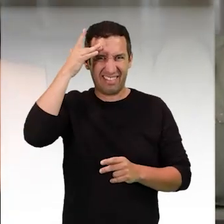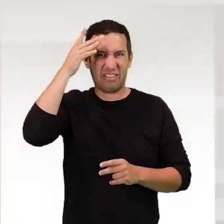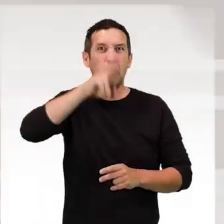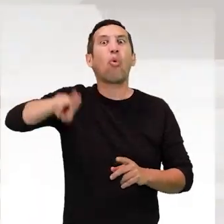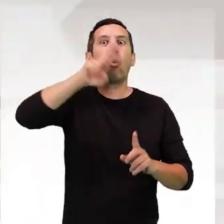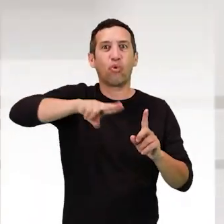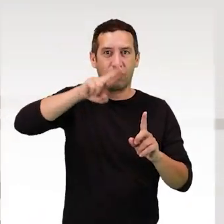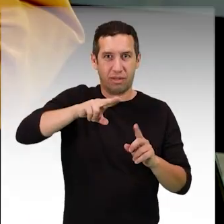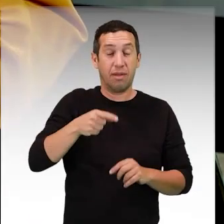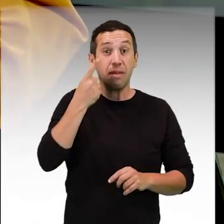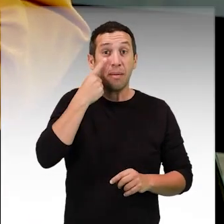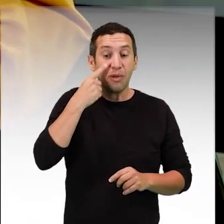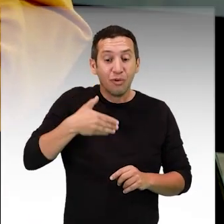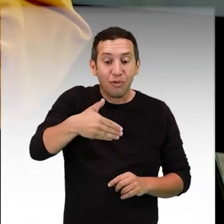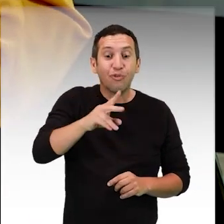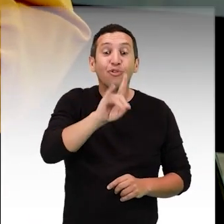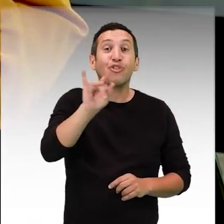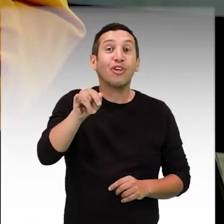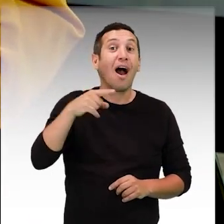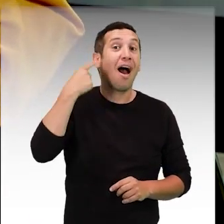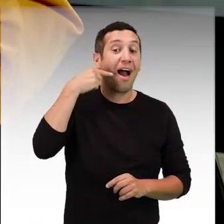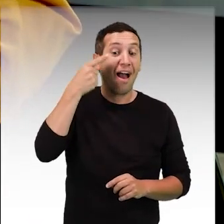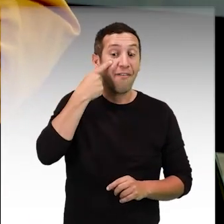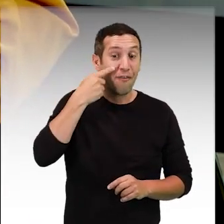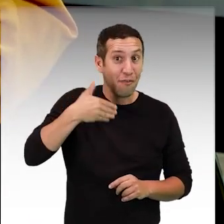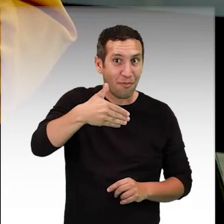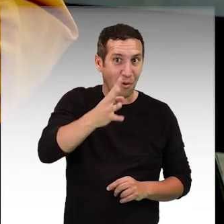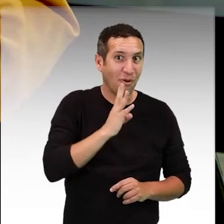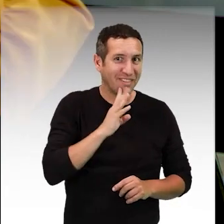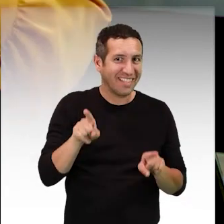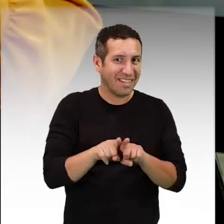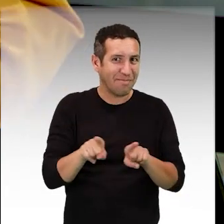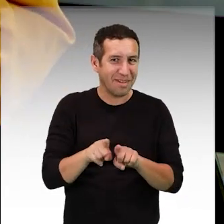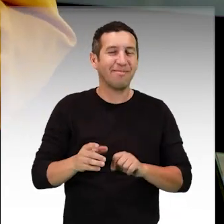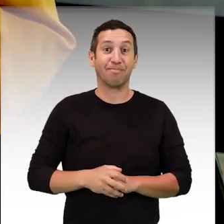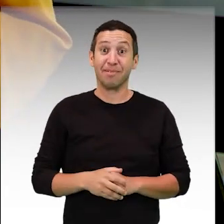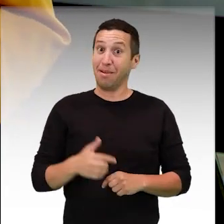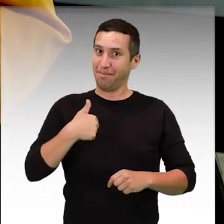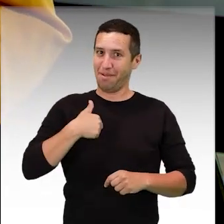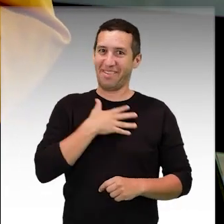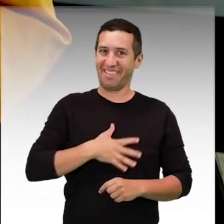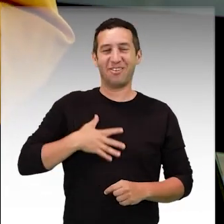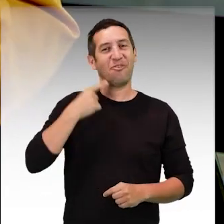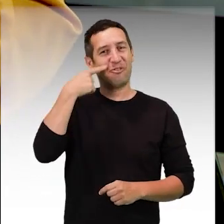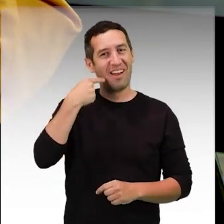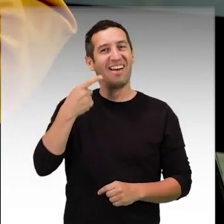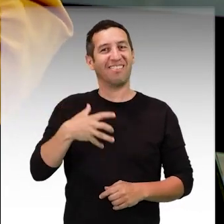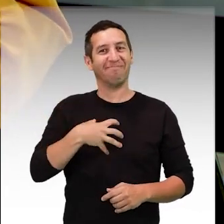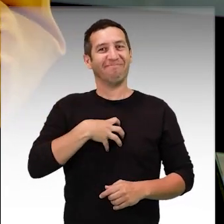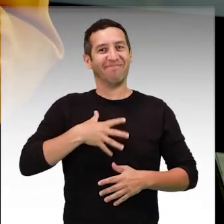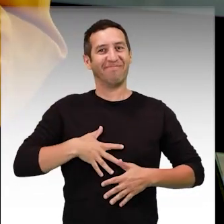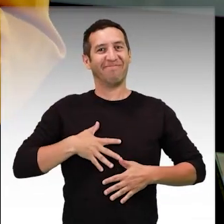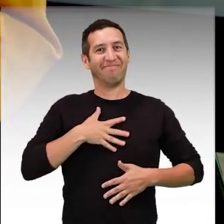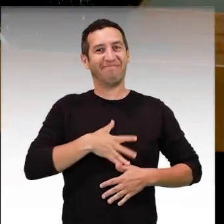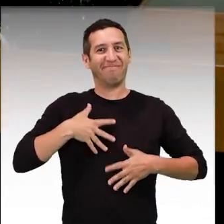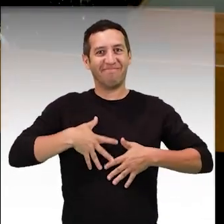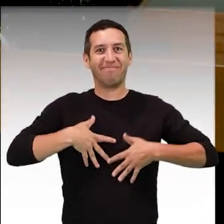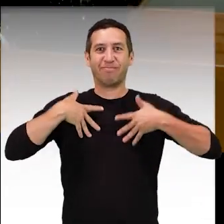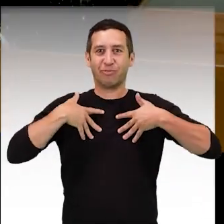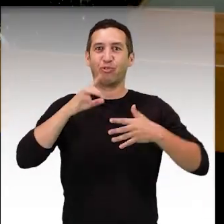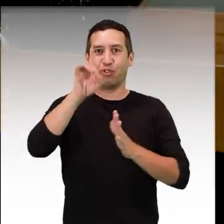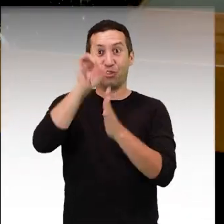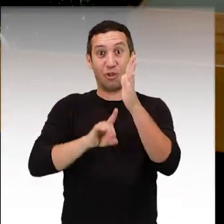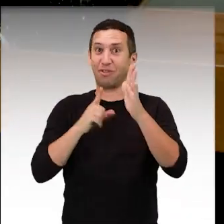pessoas. No mês em que se comemora o Dia do Advogado, conheça a rotina desses profissionais na área trabalhista. Para